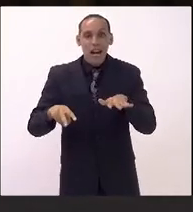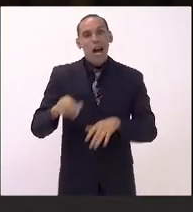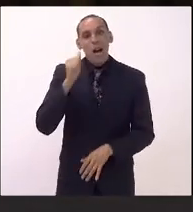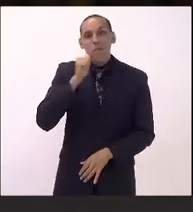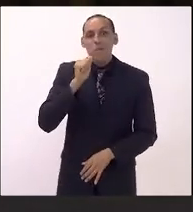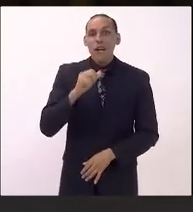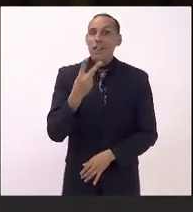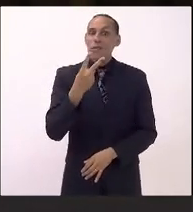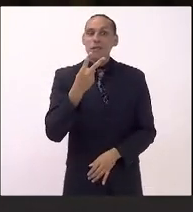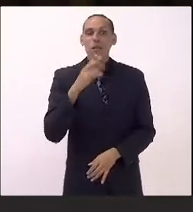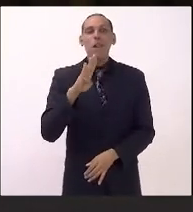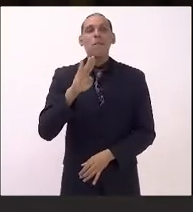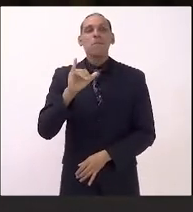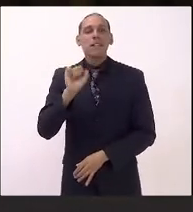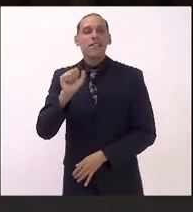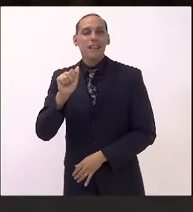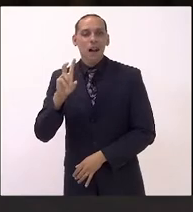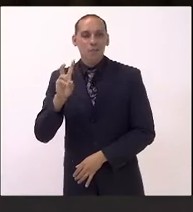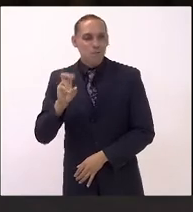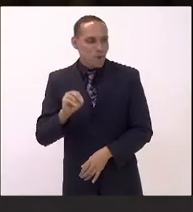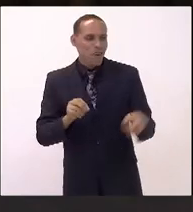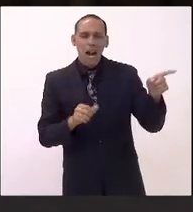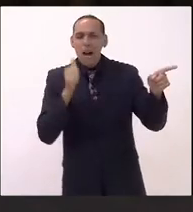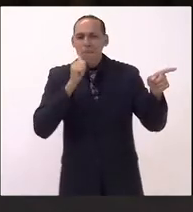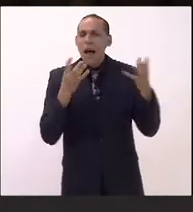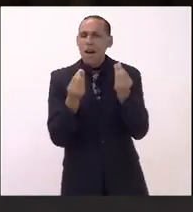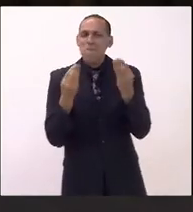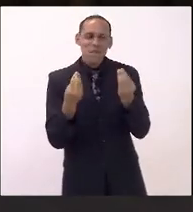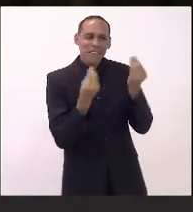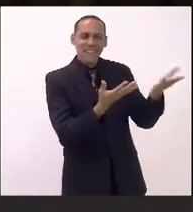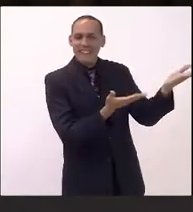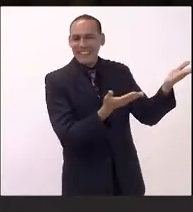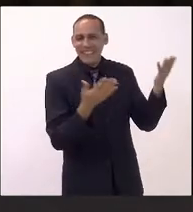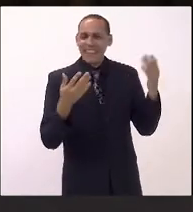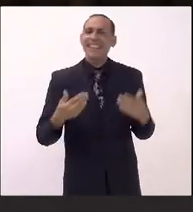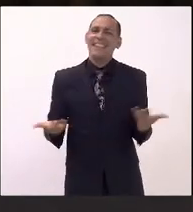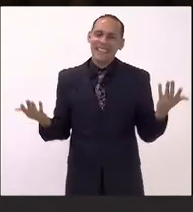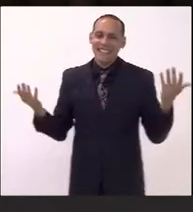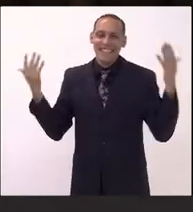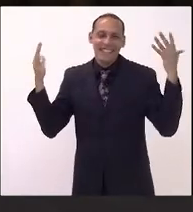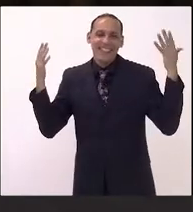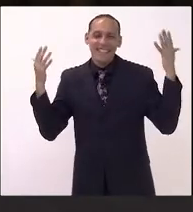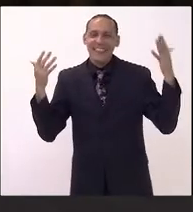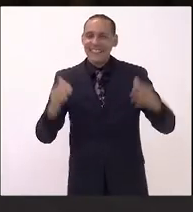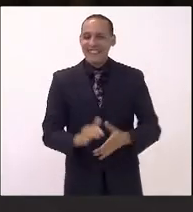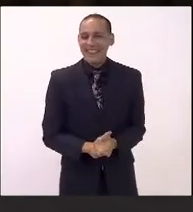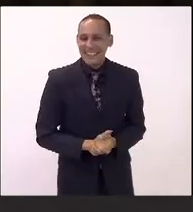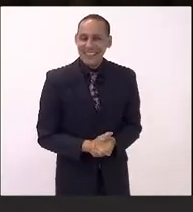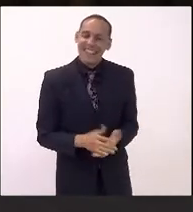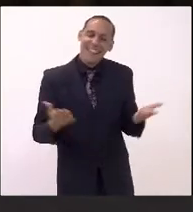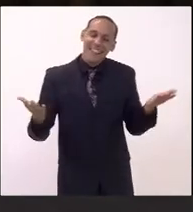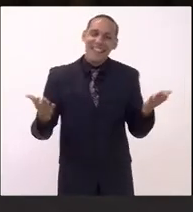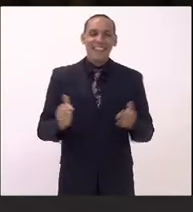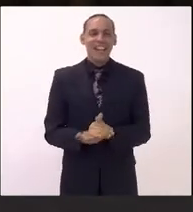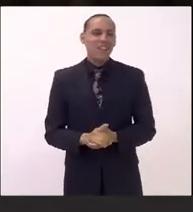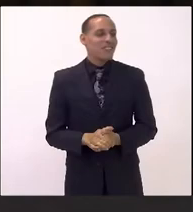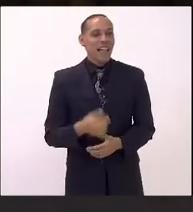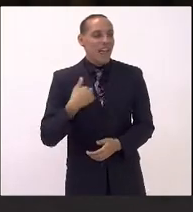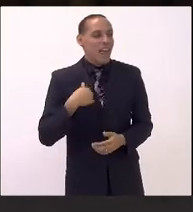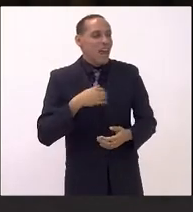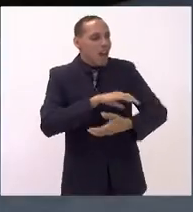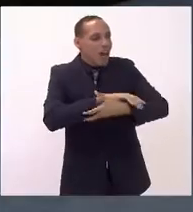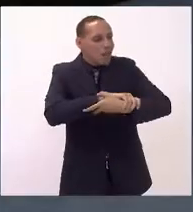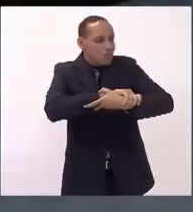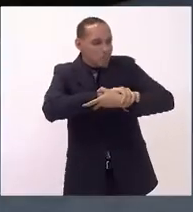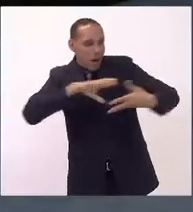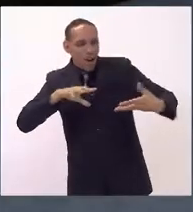mulheres. É muita mulher para esse homem, né? Então, Ivani, eu não vou soltar a sua mão,